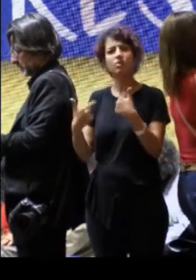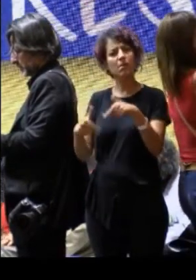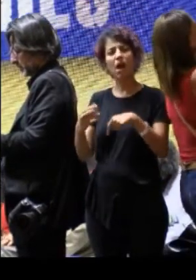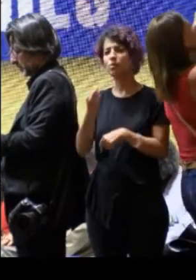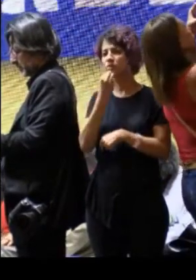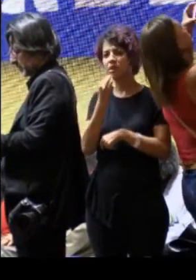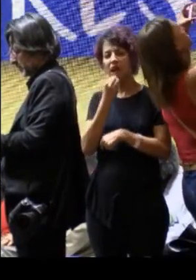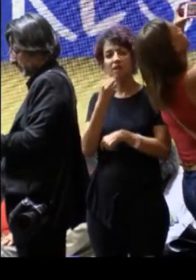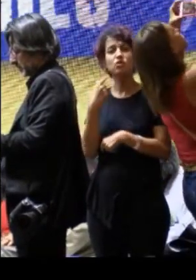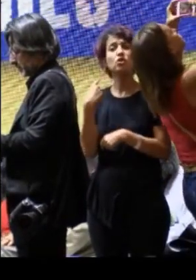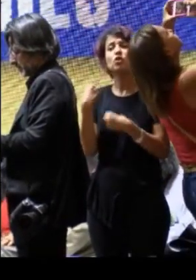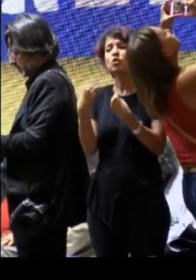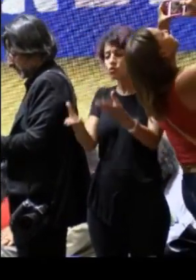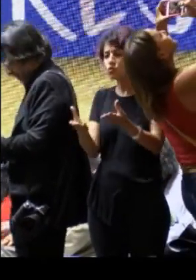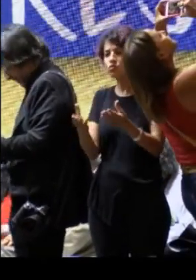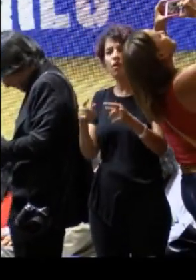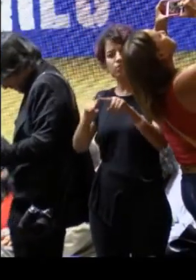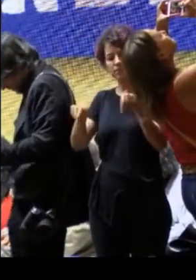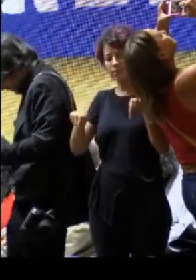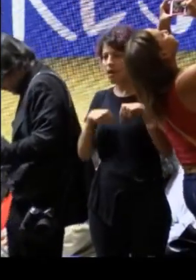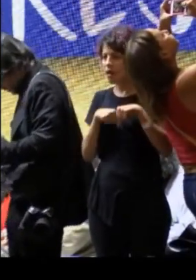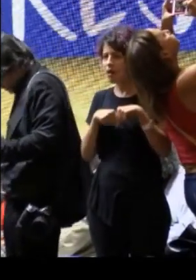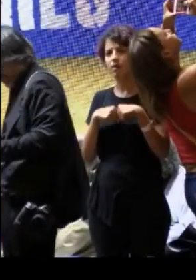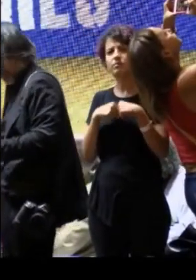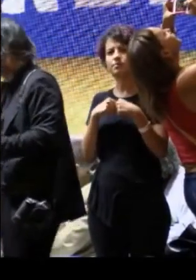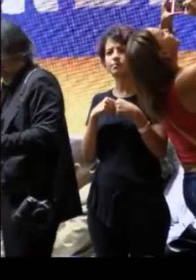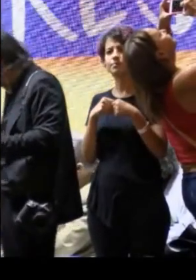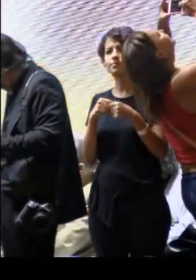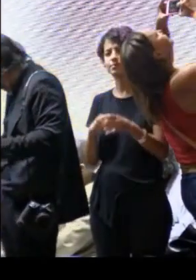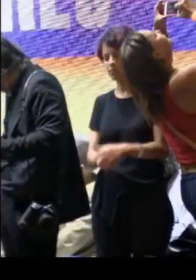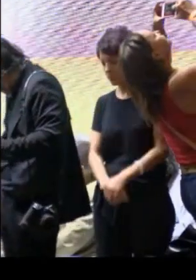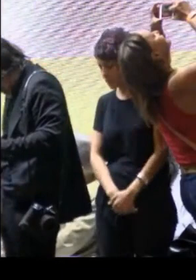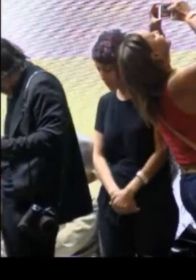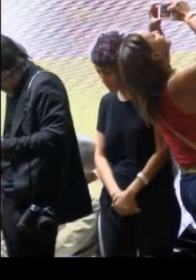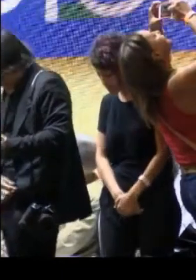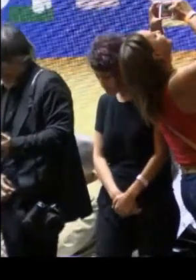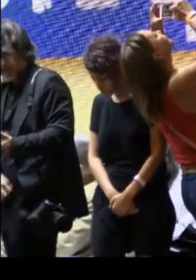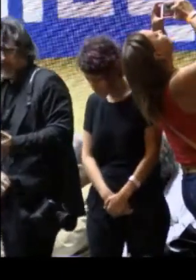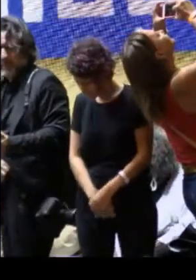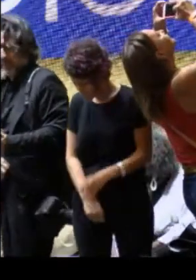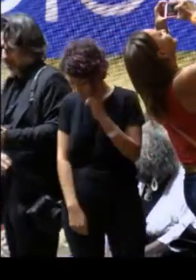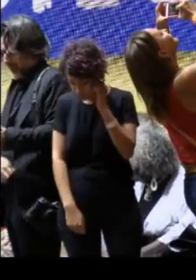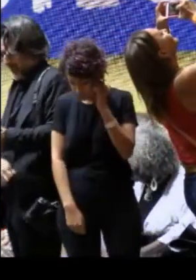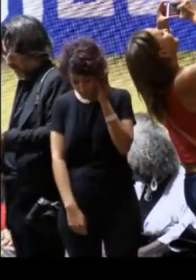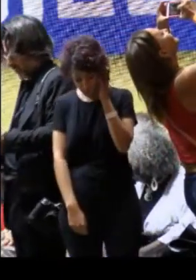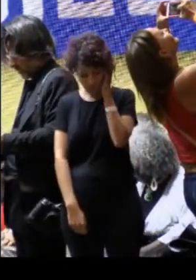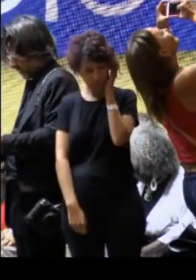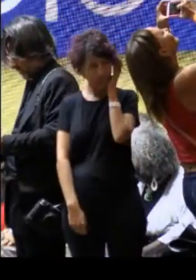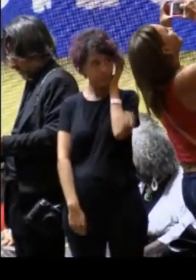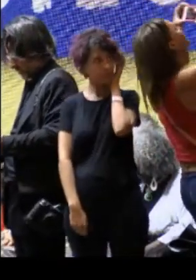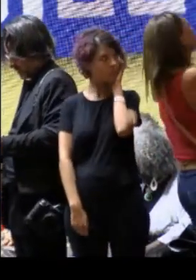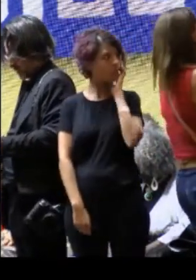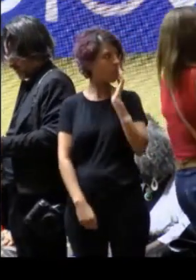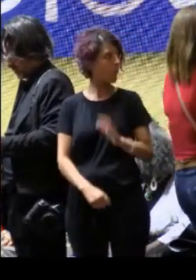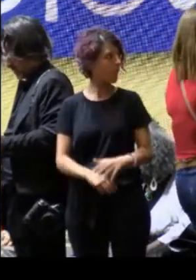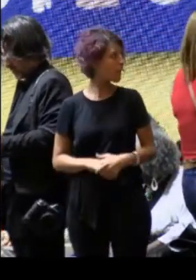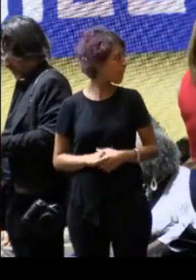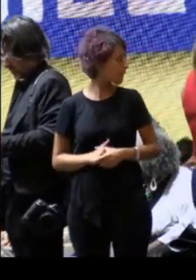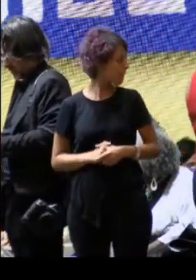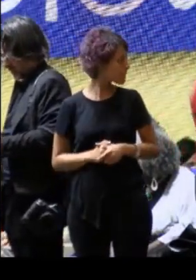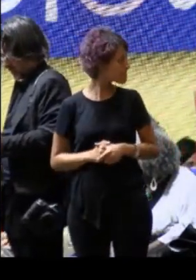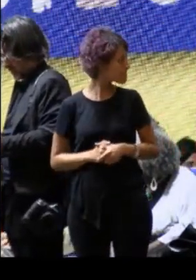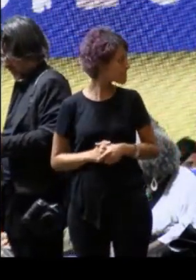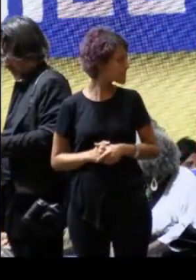uma nova nominata, não era mais escravo, era vagabundo. Os negros passaram a ser chamados de vagabundo e até